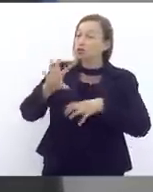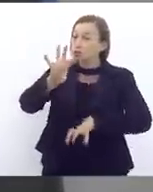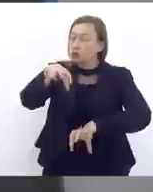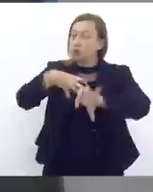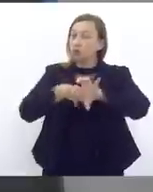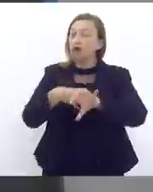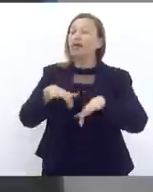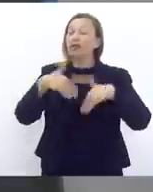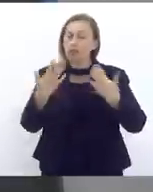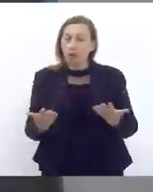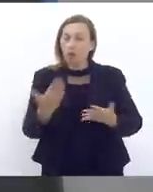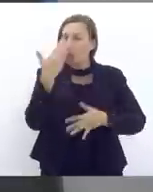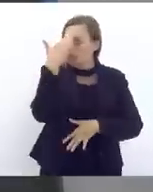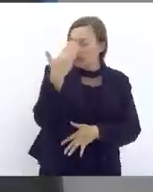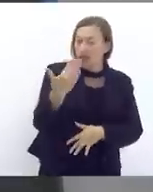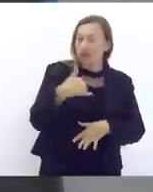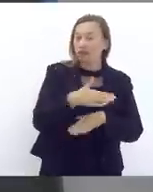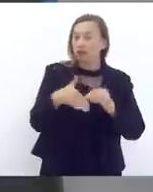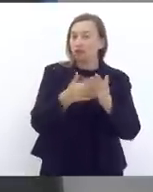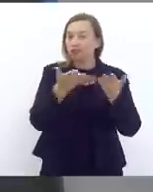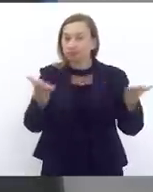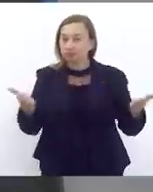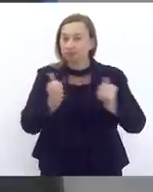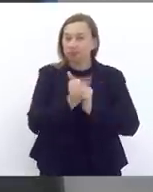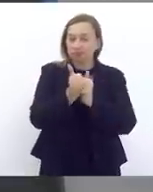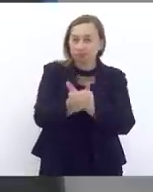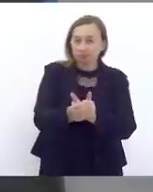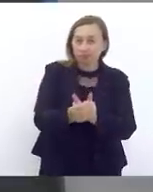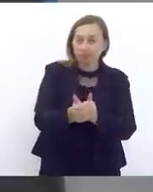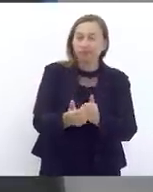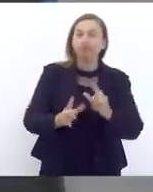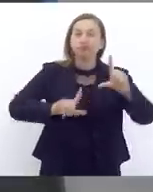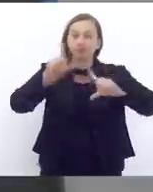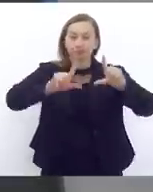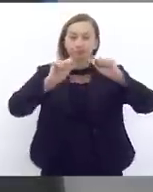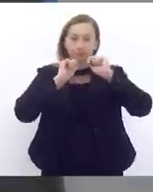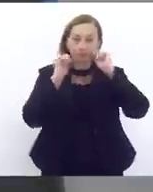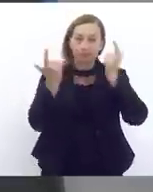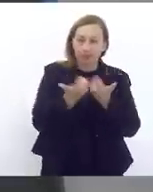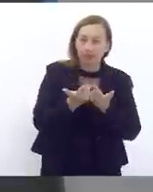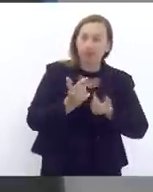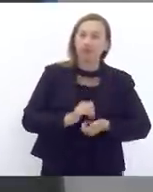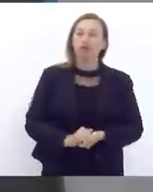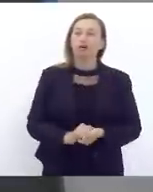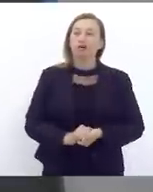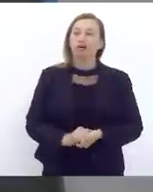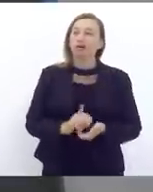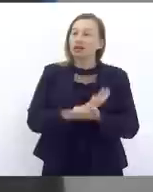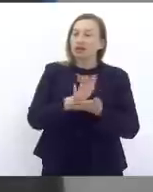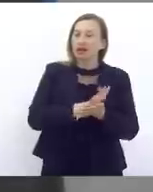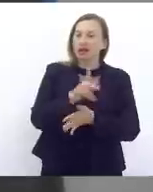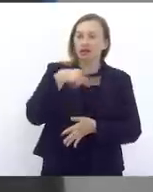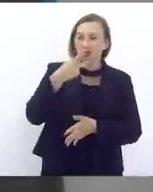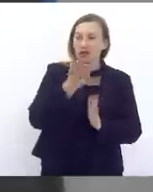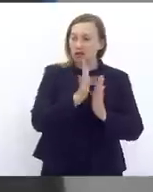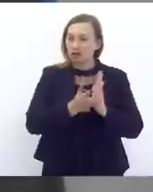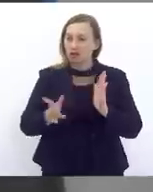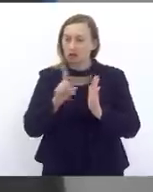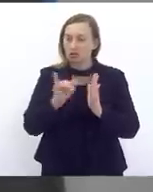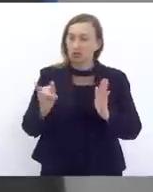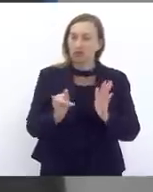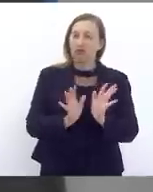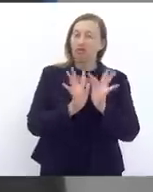pensionistas então obrigada a todos e todos que nos acompanham pela TV alerj nada mais a venda tratada